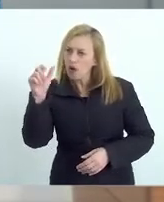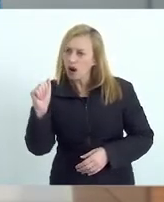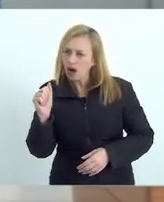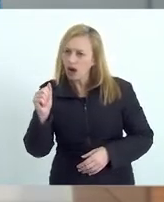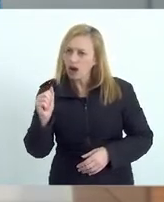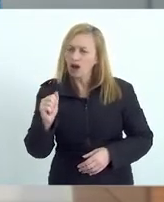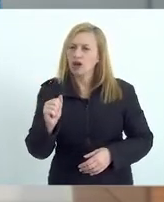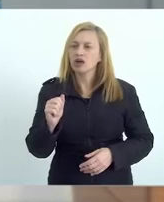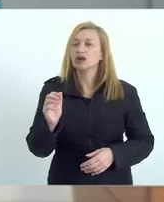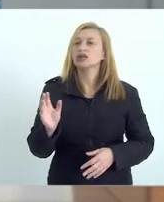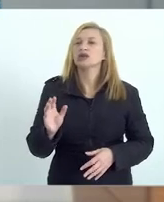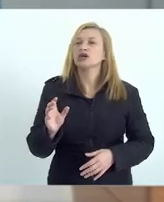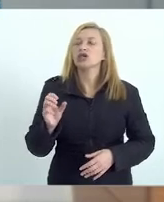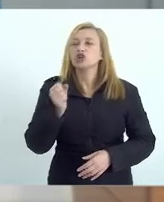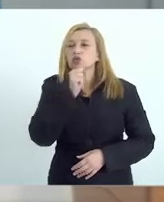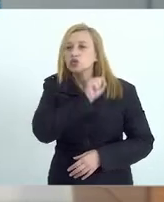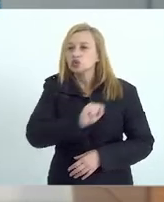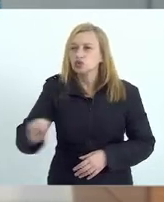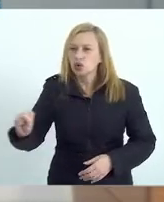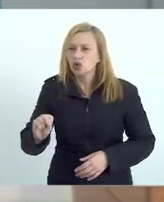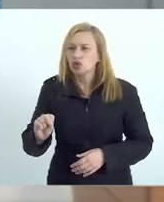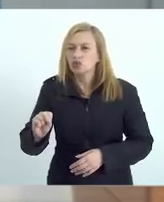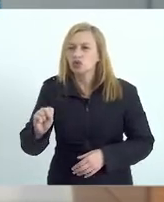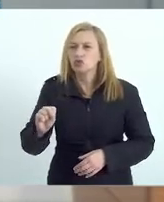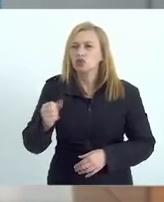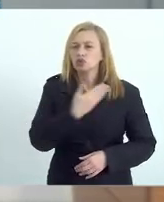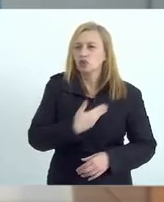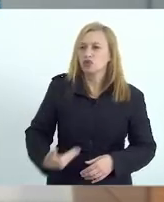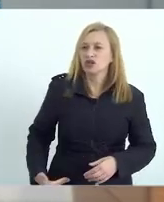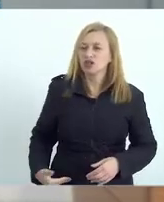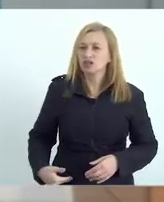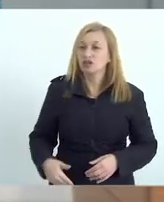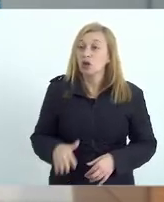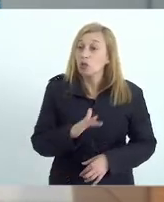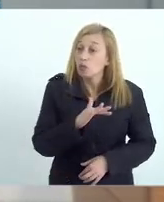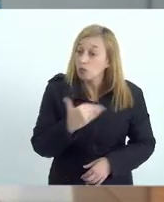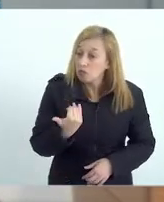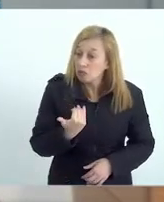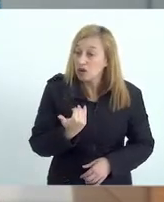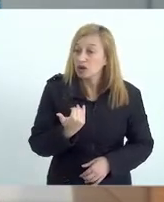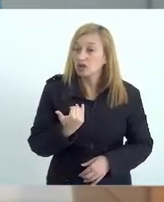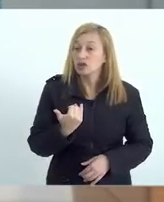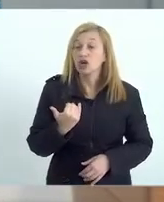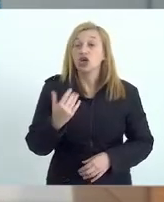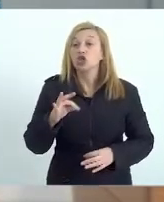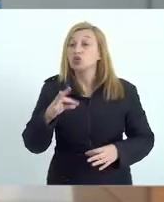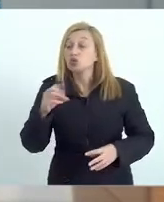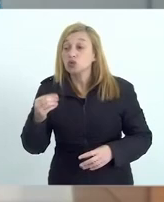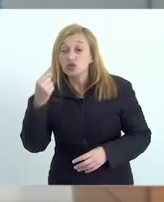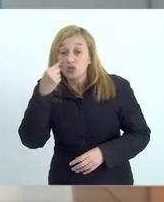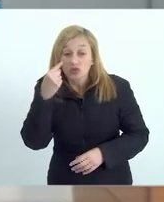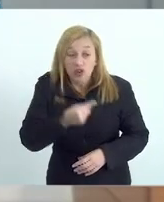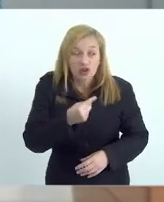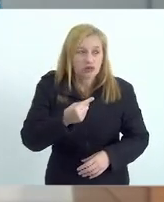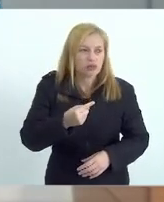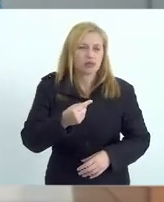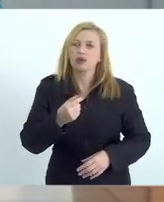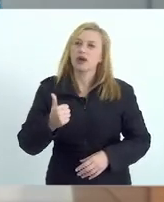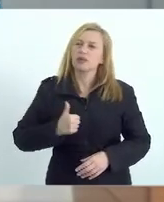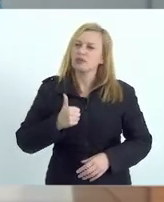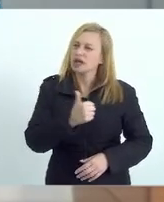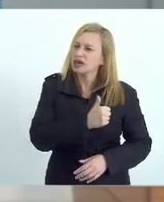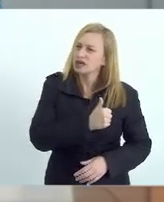sogro do governador veio a falecer tudo isso presenciado pelo Governador e pela primeira-dama do Estado